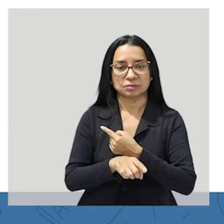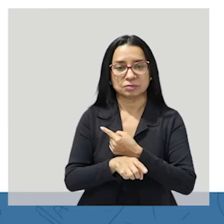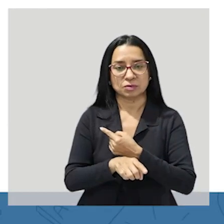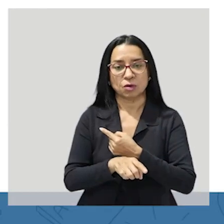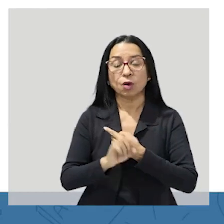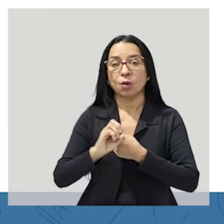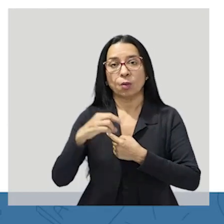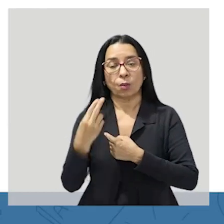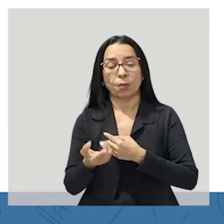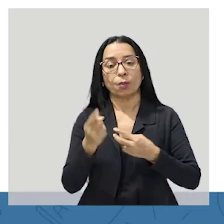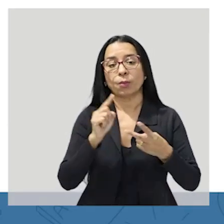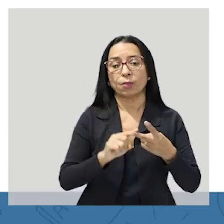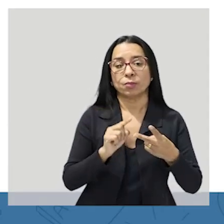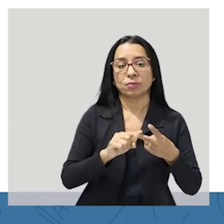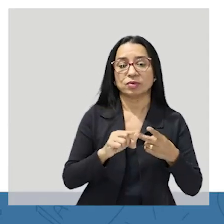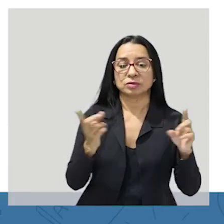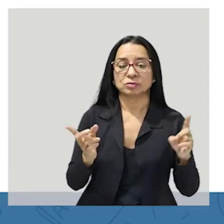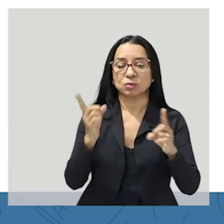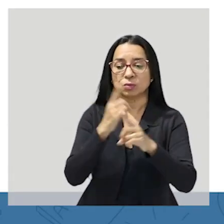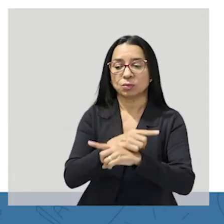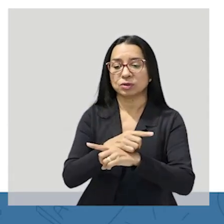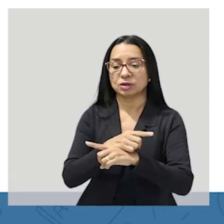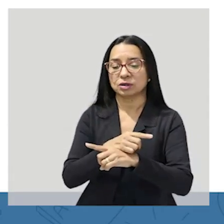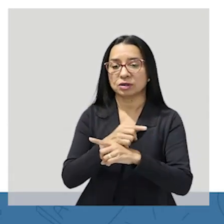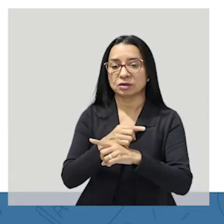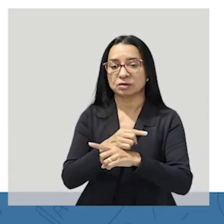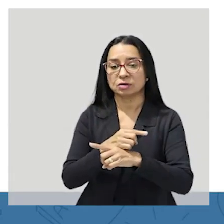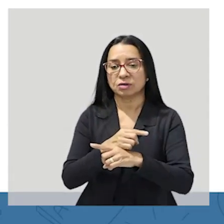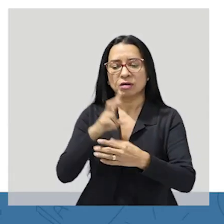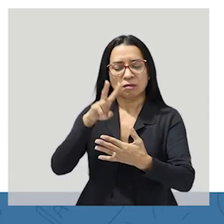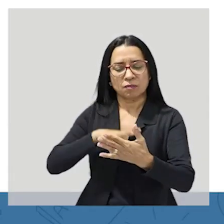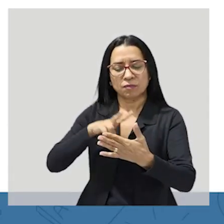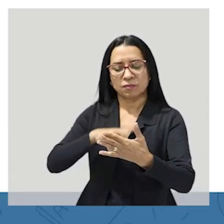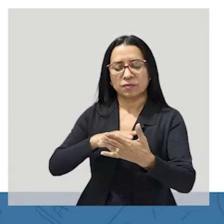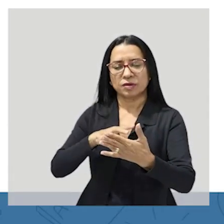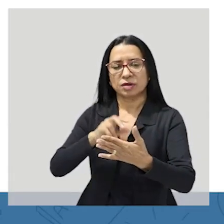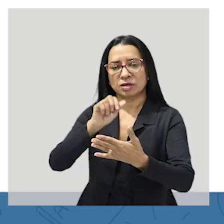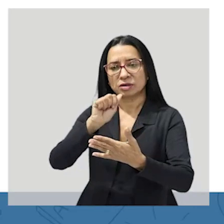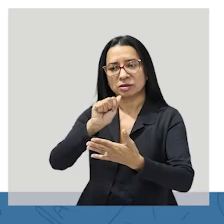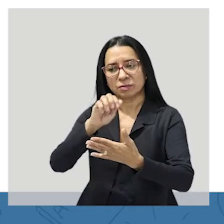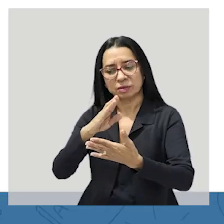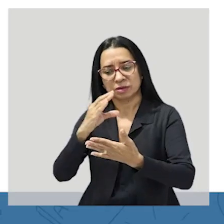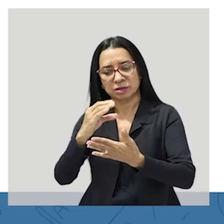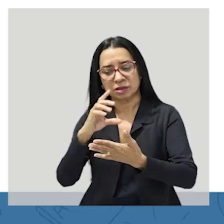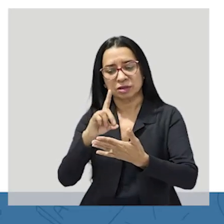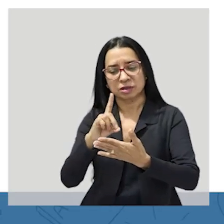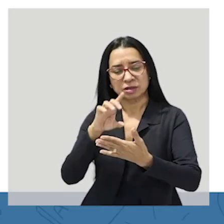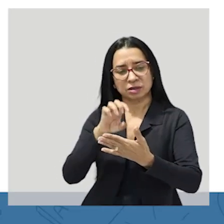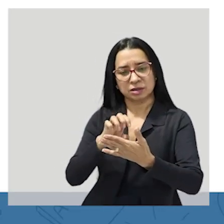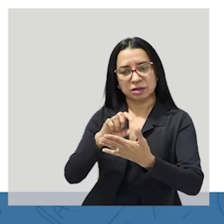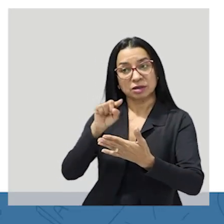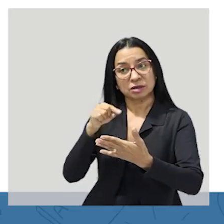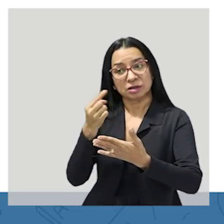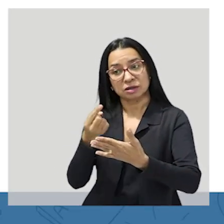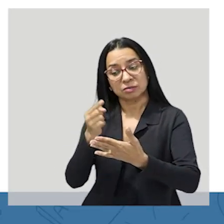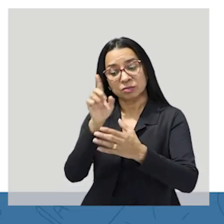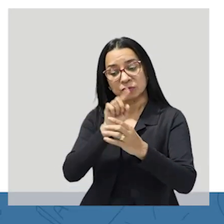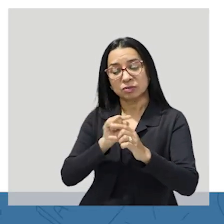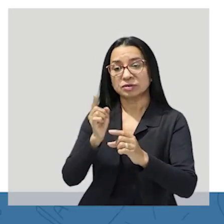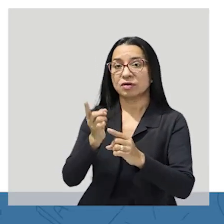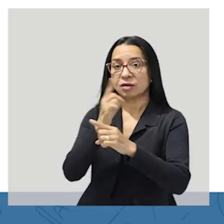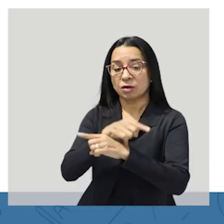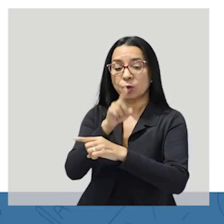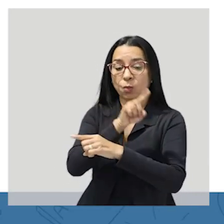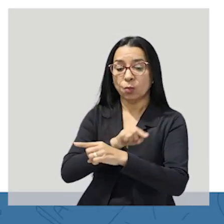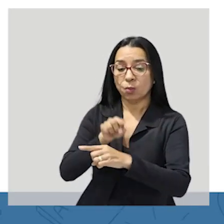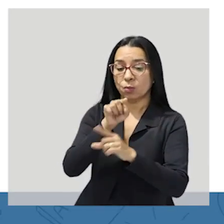alternativas, ou faz o contrário. Vai olhando a alternativa e vai analisar por gráfico vez por vez para minimizar a